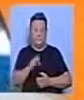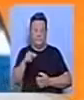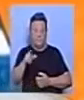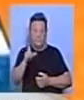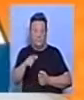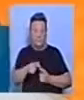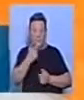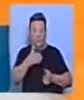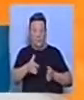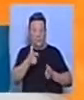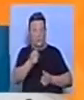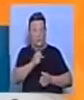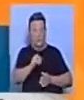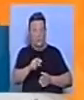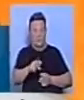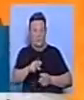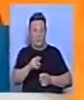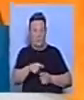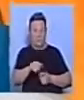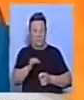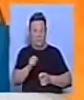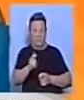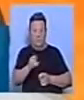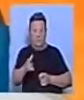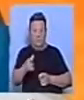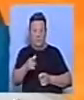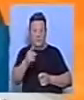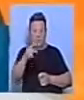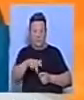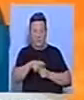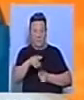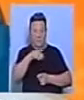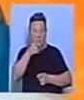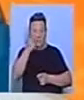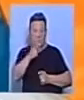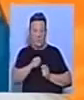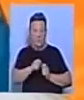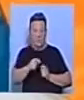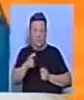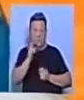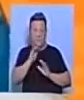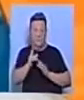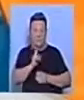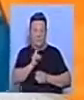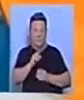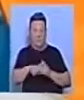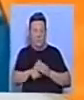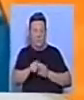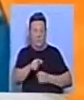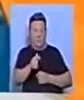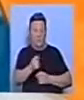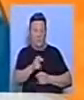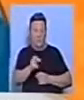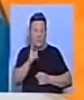o torreão poente do terreiro do paço tem uma longa história que se conta uma exposição no próprio turquia afirma costa